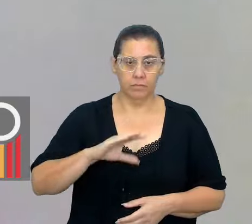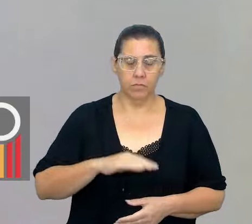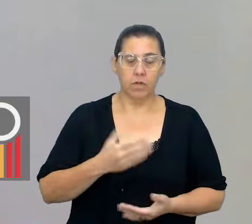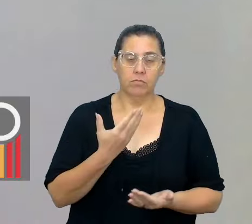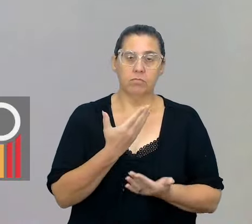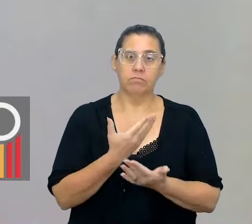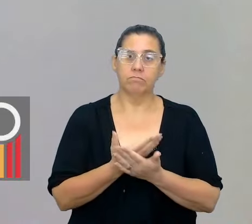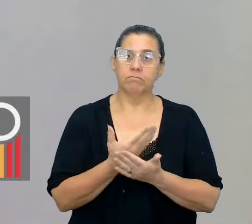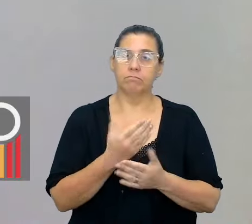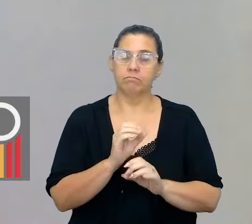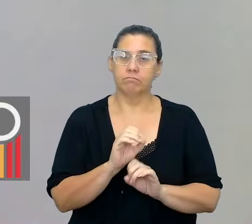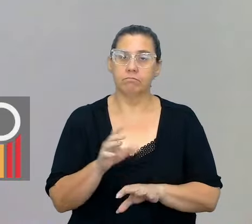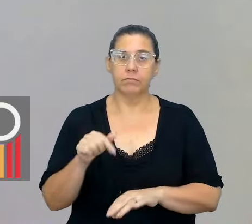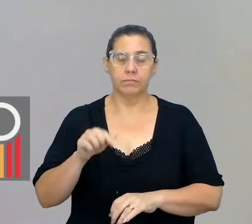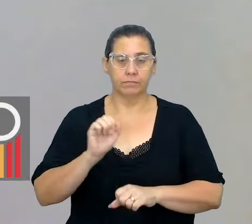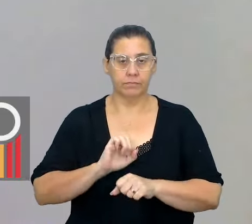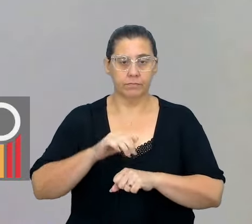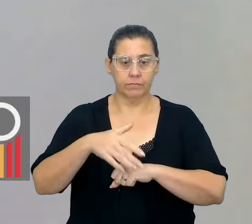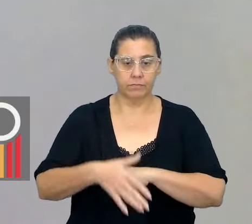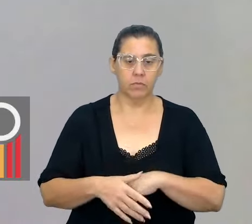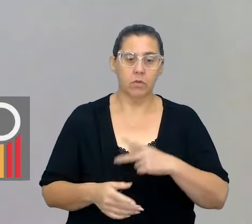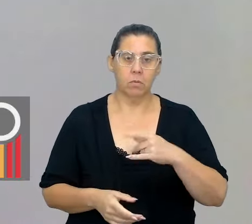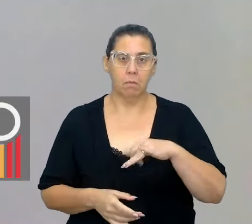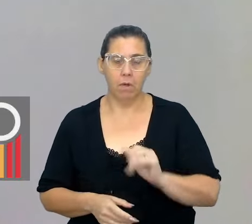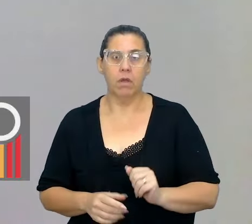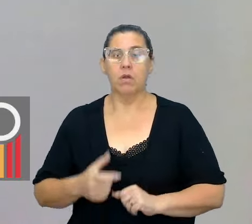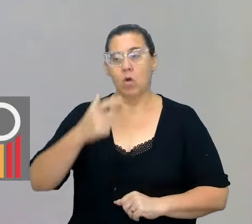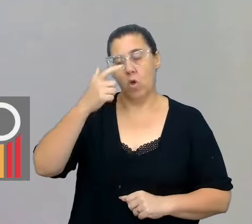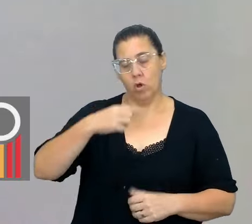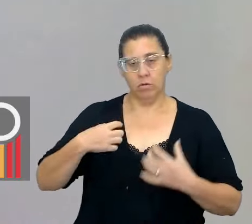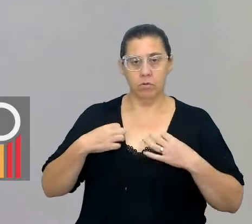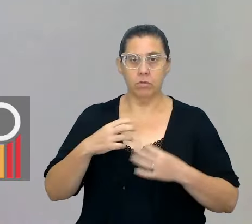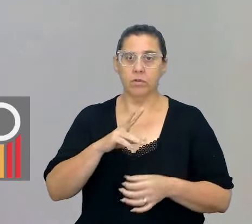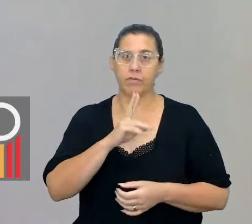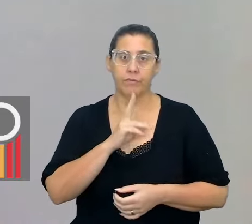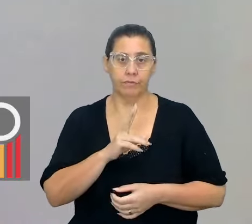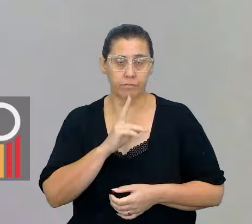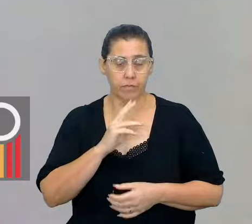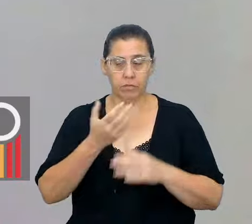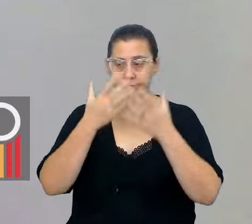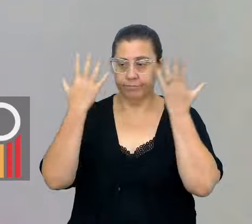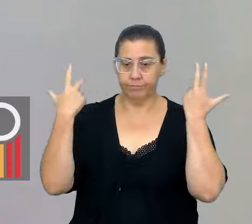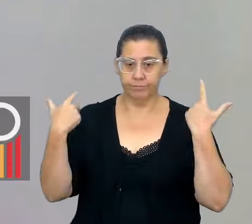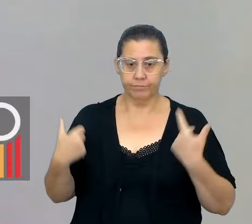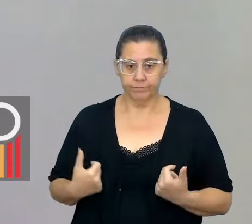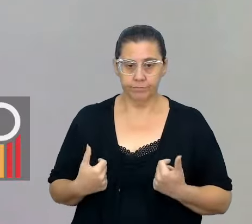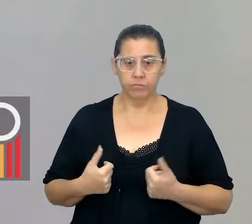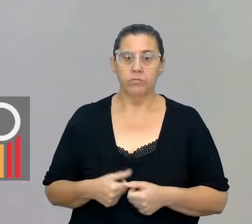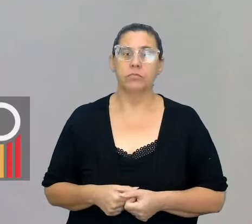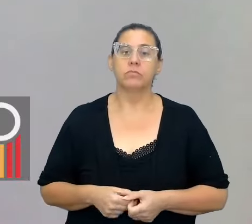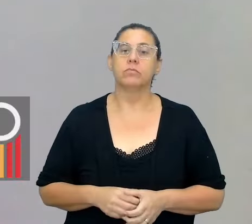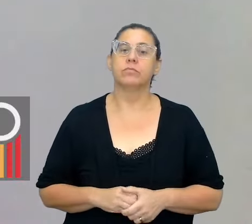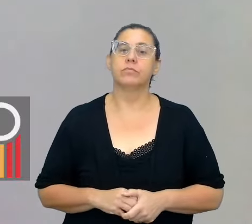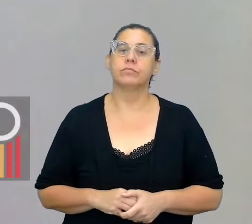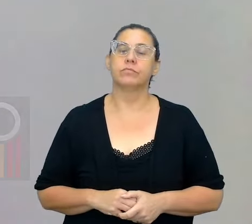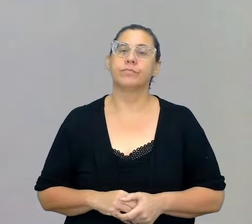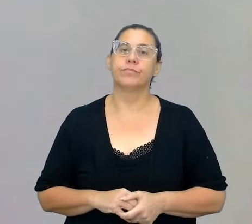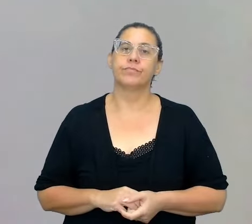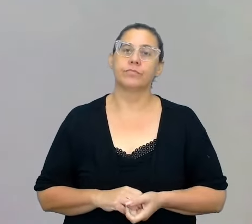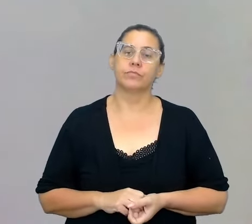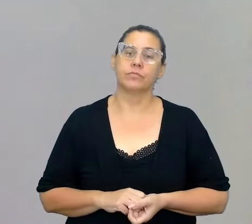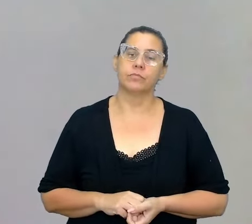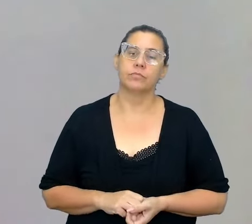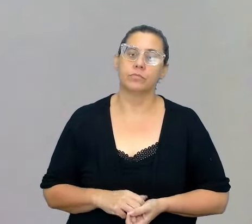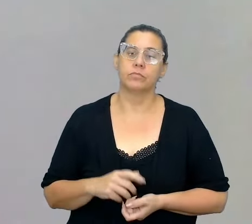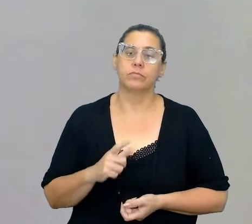de São Carlos, em uma escola PEI. Hoje eu estou vestindo uma camiseta verde, cabelos soltos, meus cabelos são escuros e mesclados, tá?